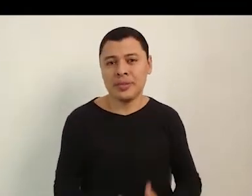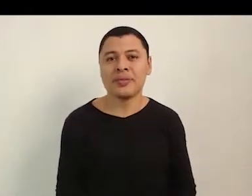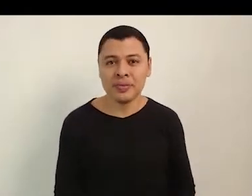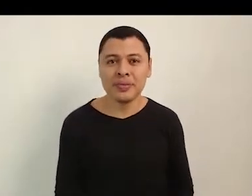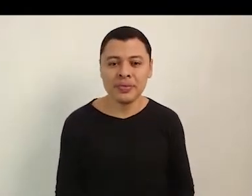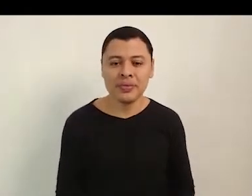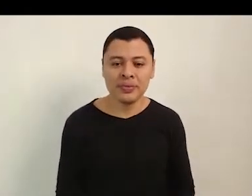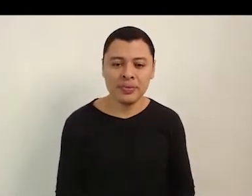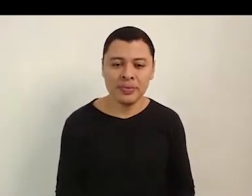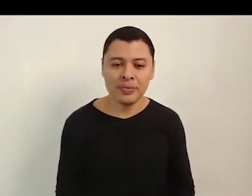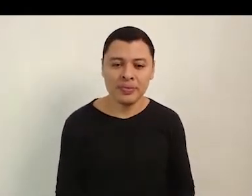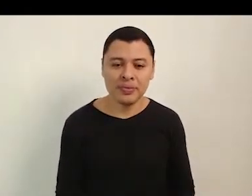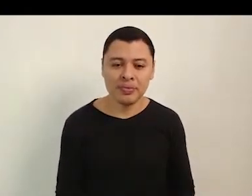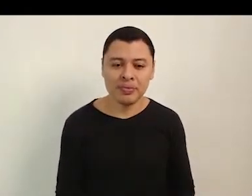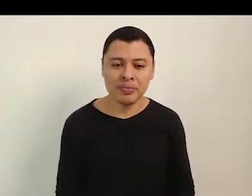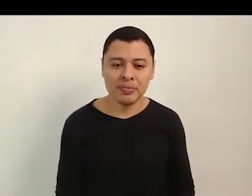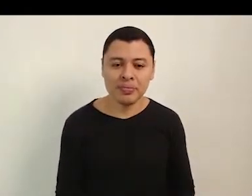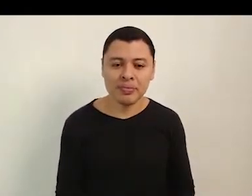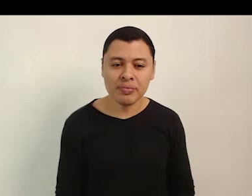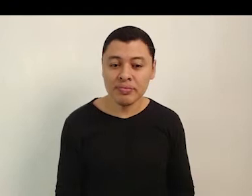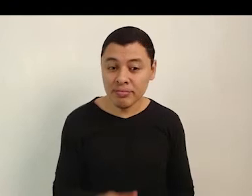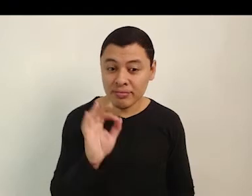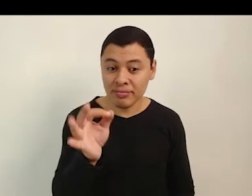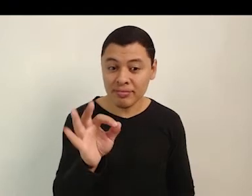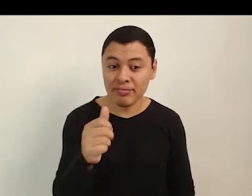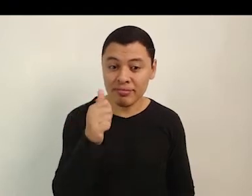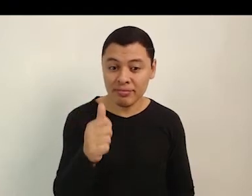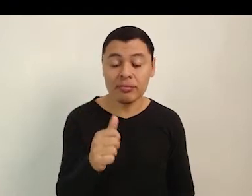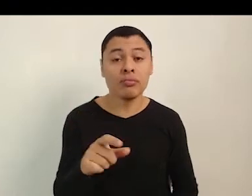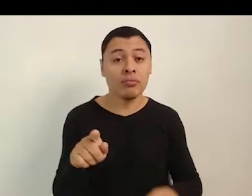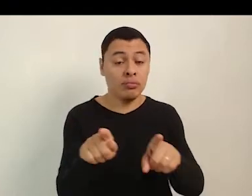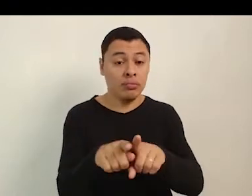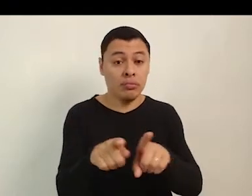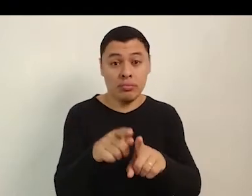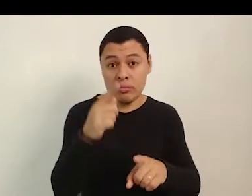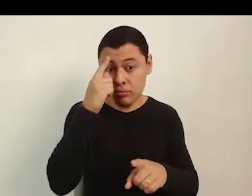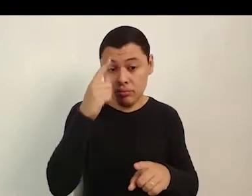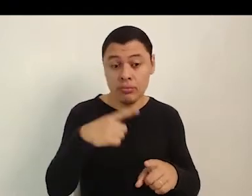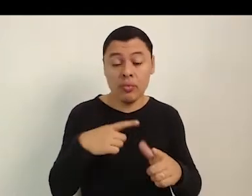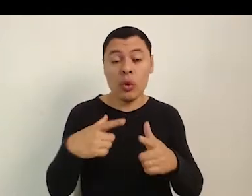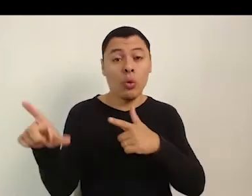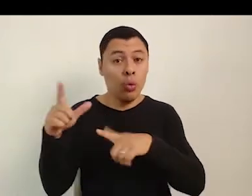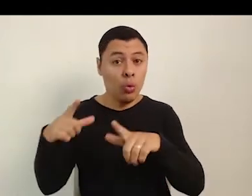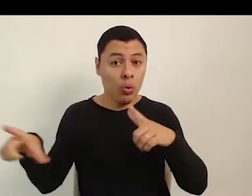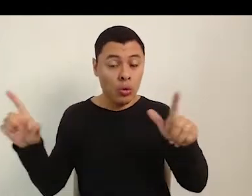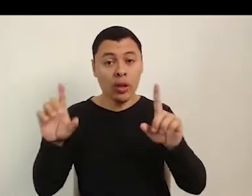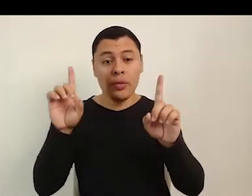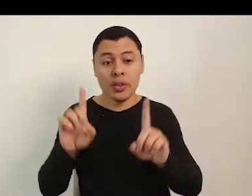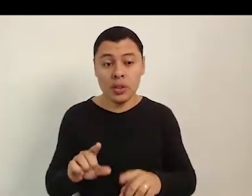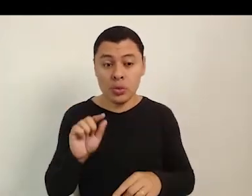Não, não, Gabi? Perfeito, Bruno. Lembrando que no caso de outras deficiências, a gente também tem aí as